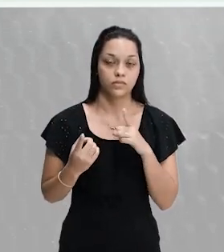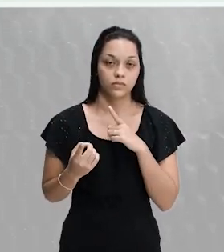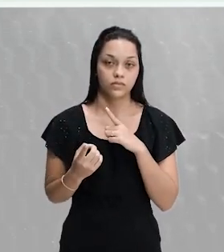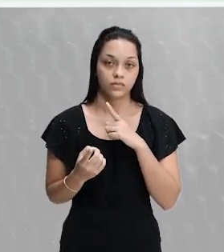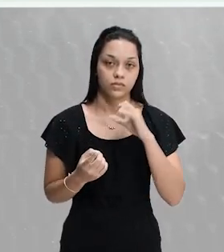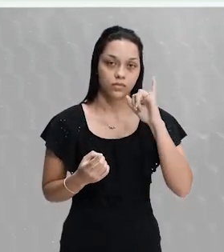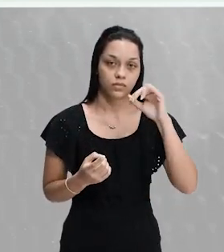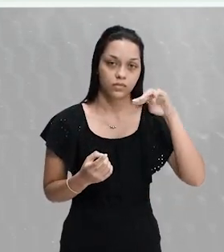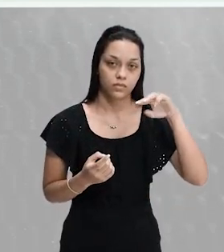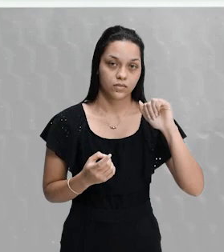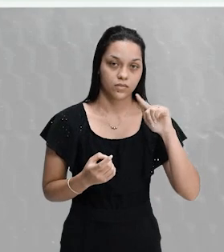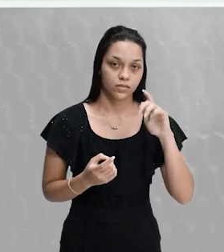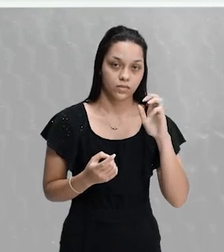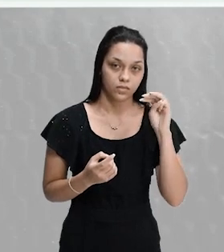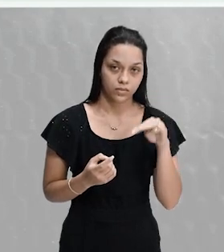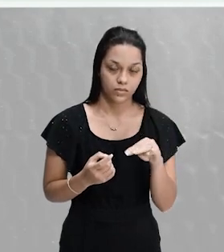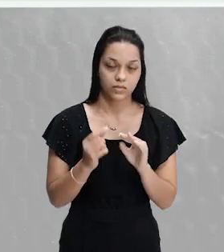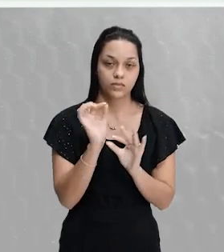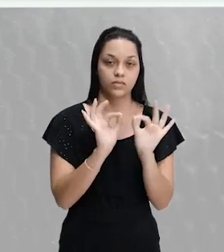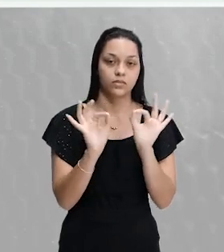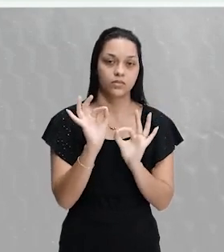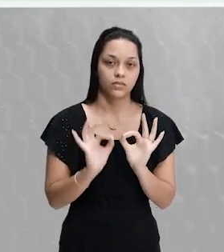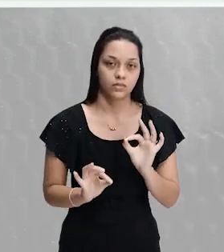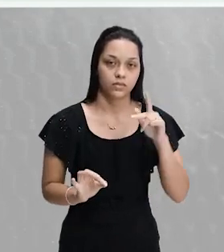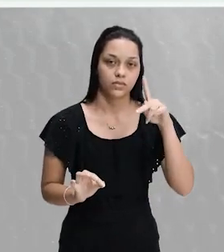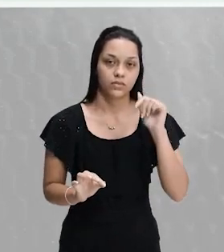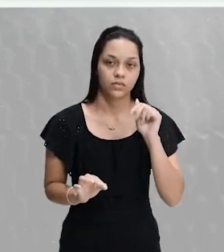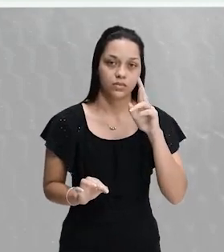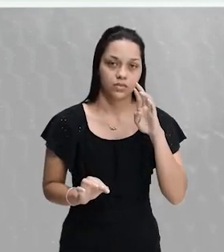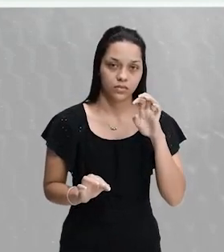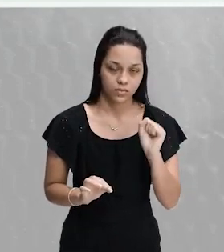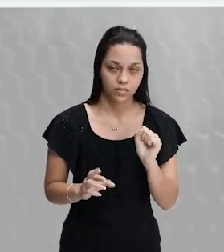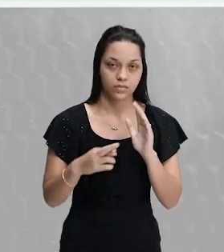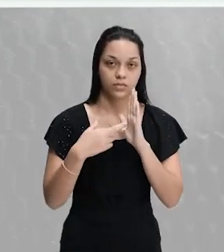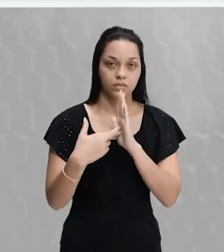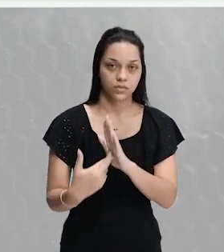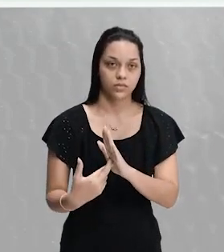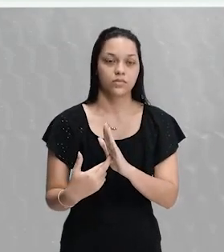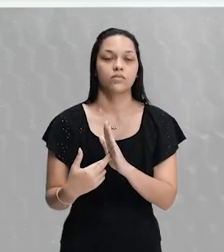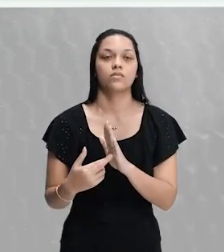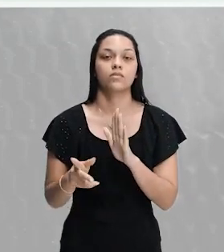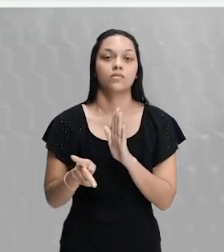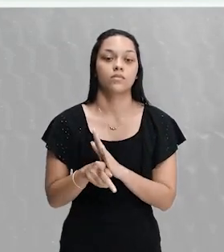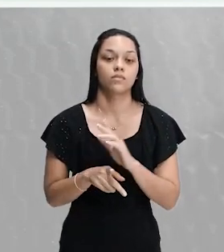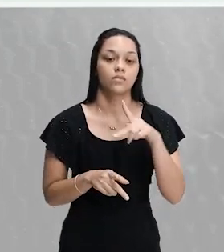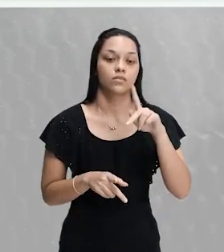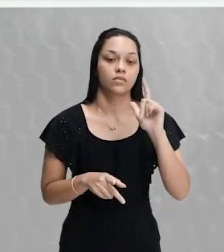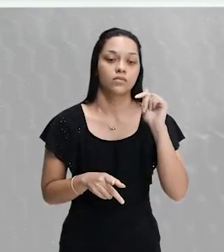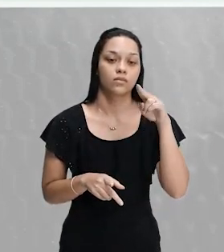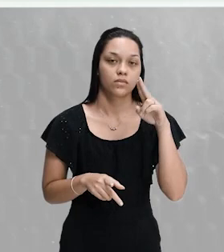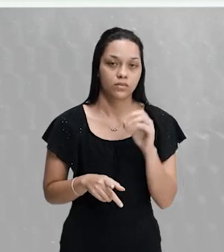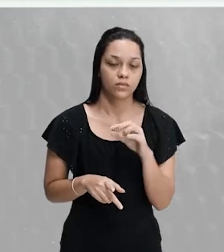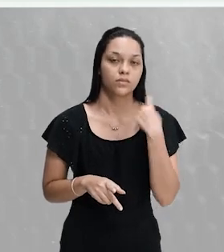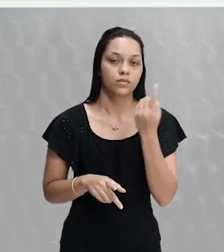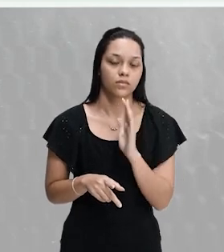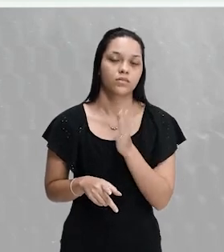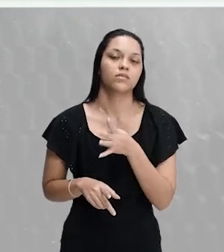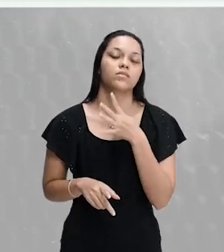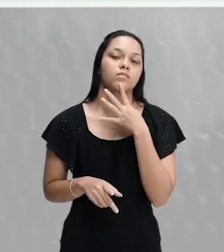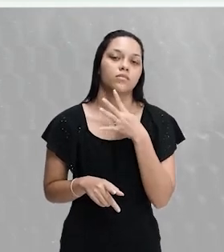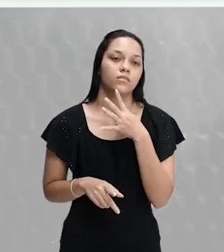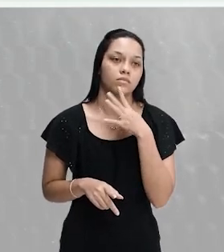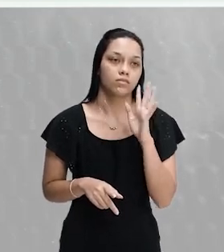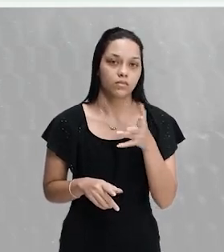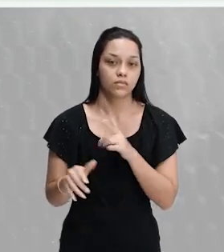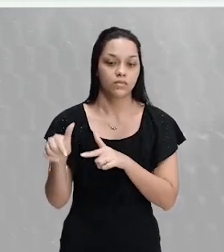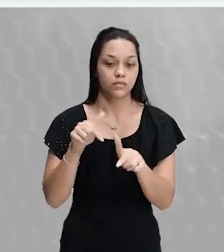imagem, né? Montar os pares ordenados e representar isso aqui no plano cartesiano. Um processo que a gente já conhece, porque a gente